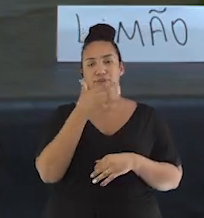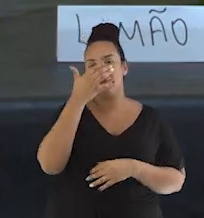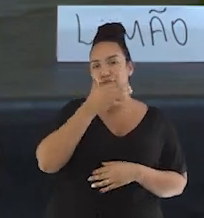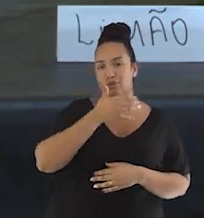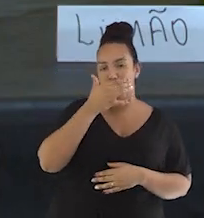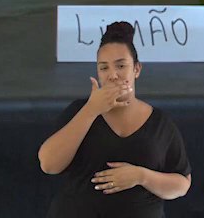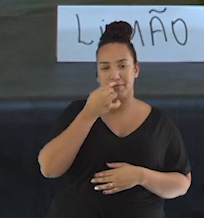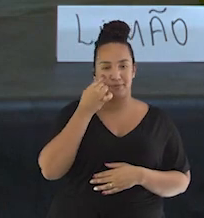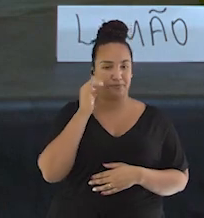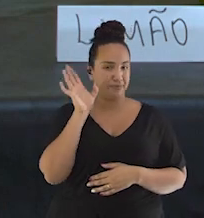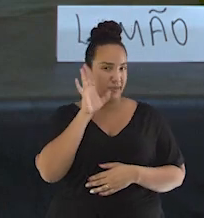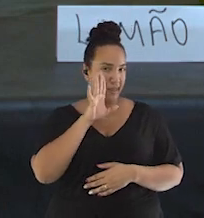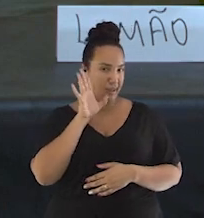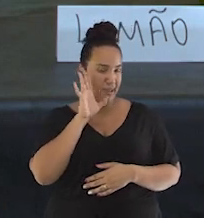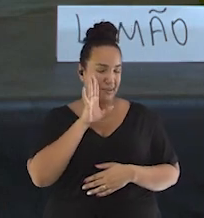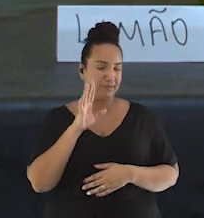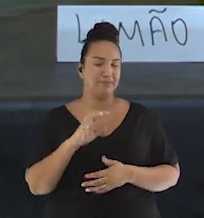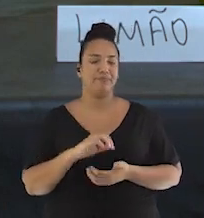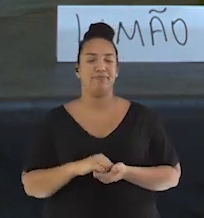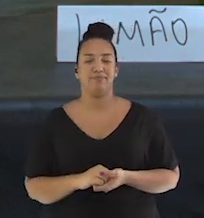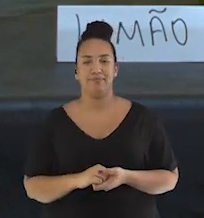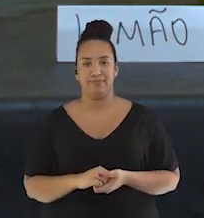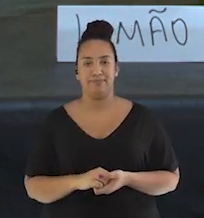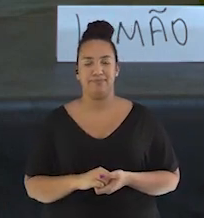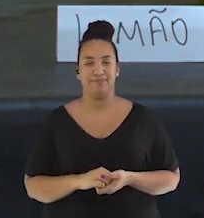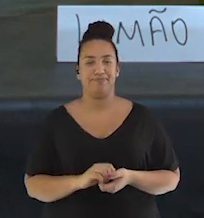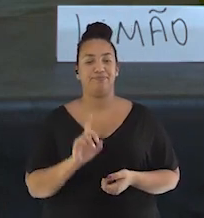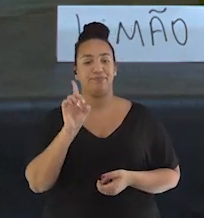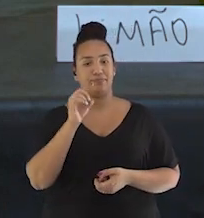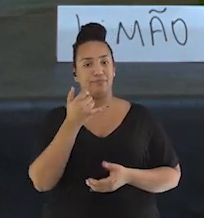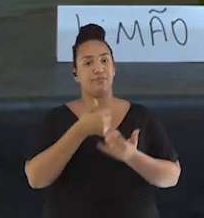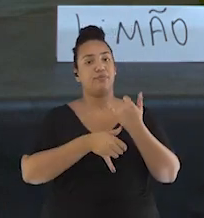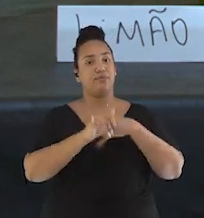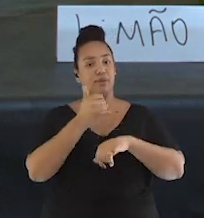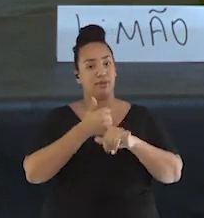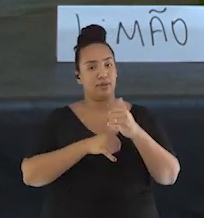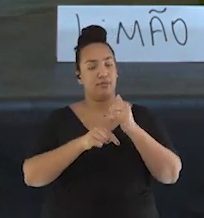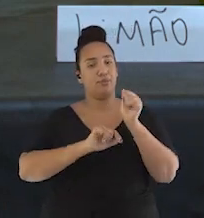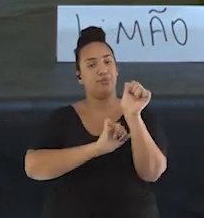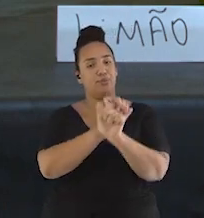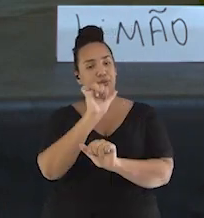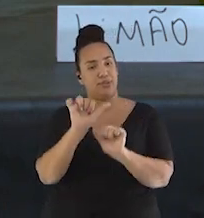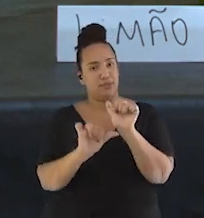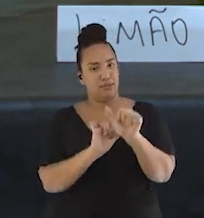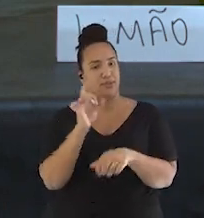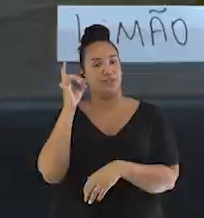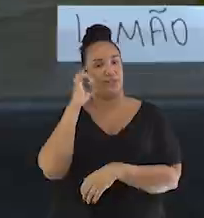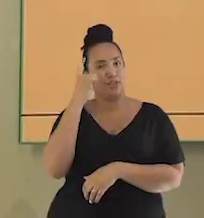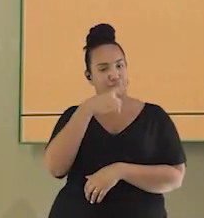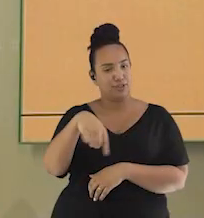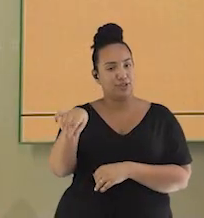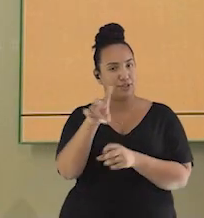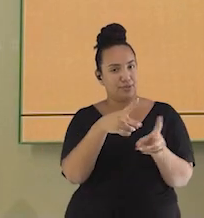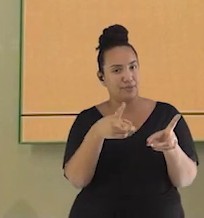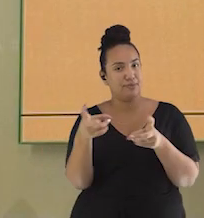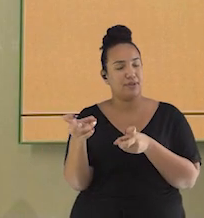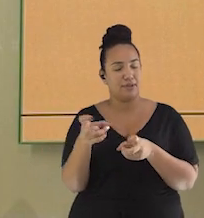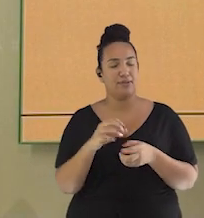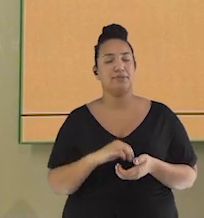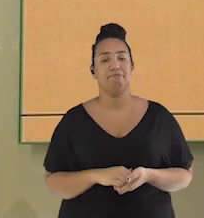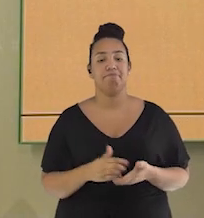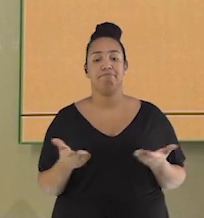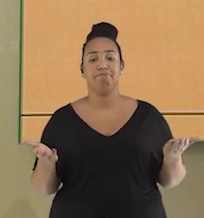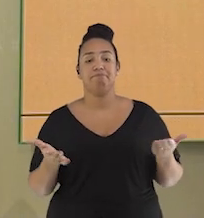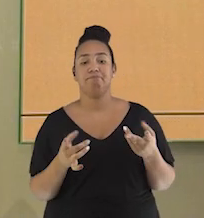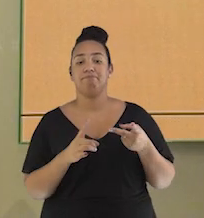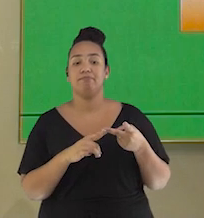legal. Isso aqui é uma transformação química que acontece no nosso dia a dia. Agora, vamos para o exemplo do